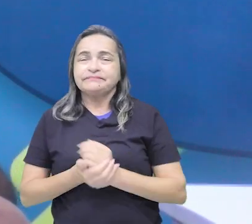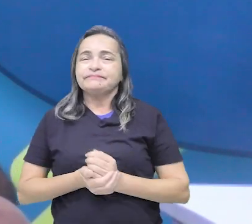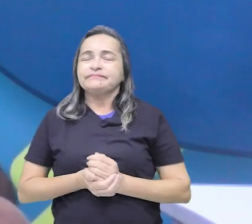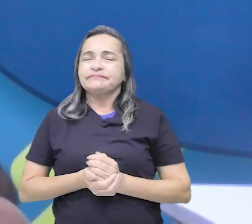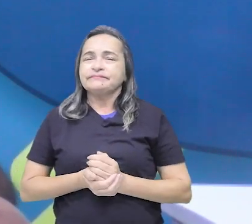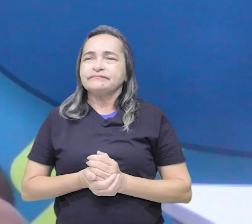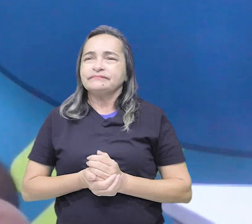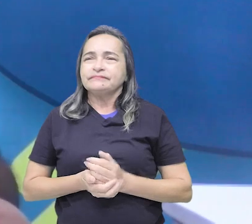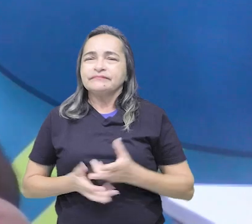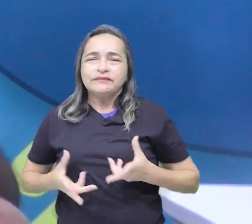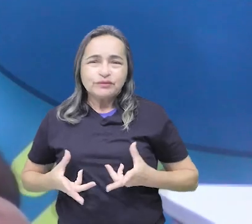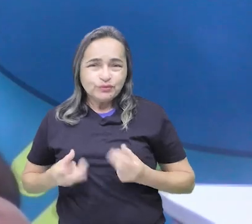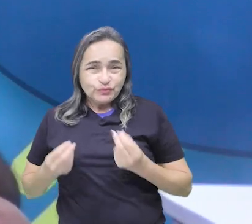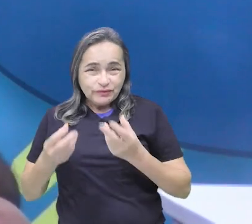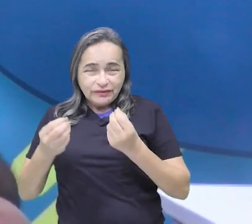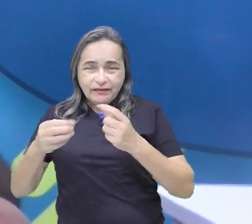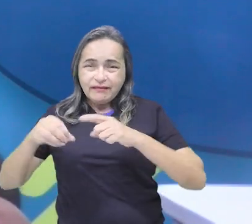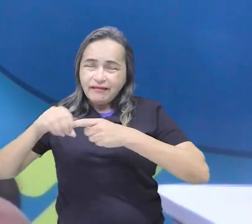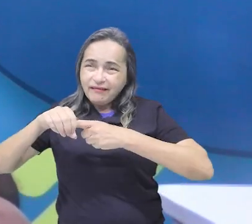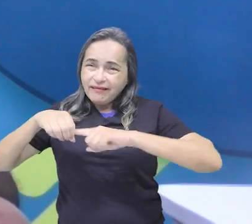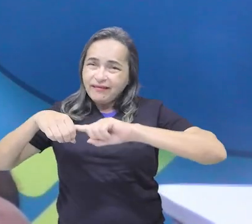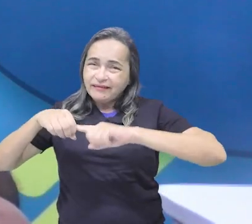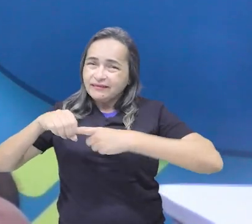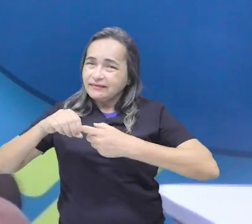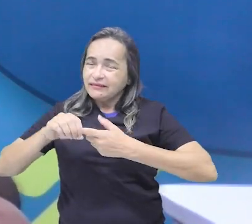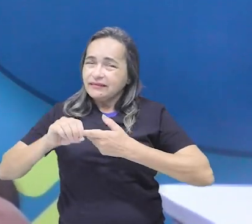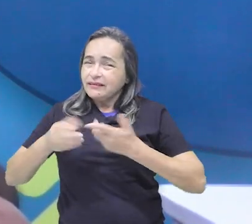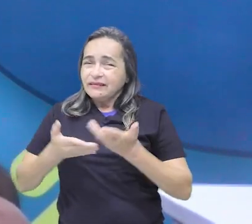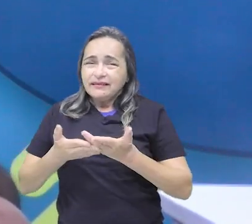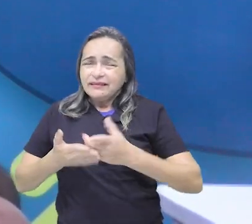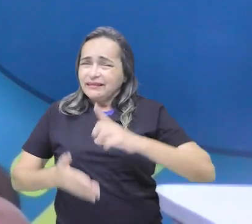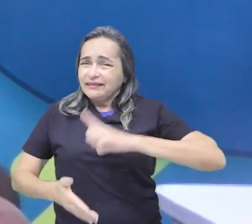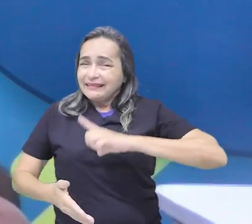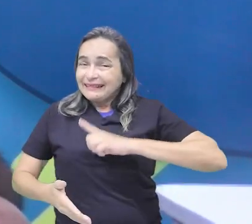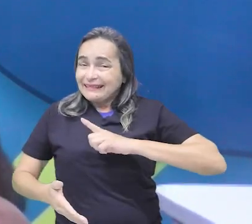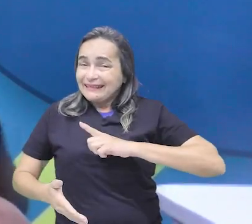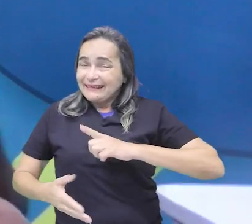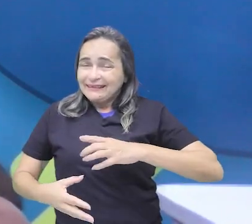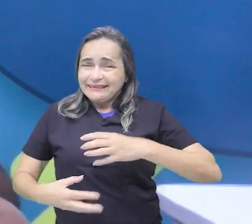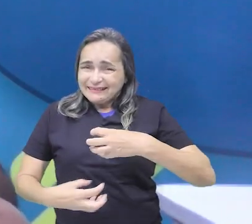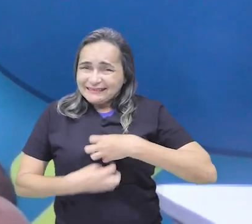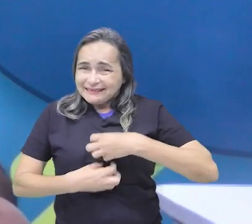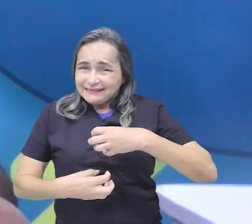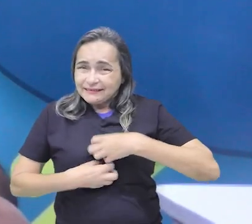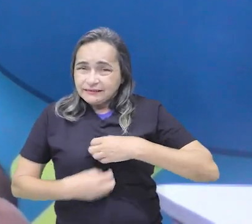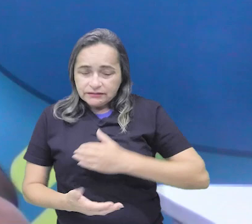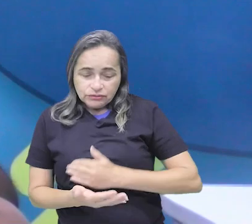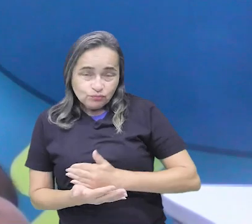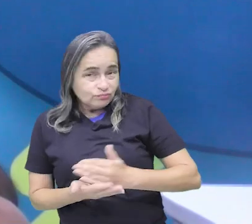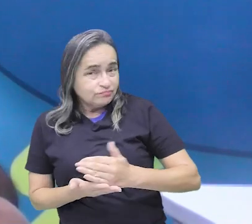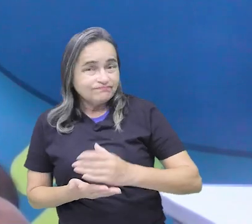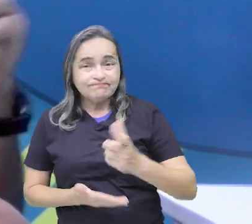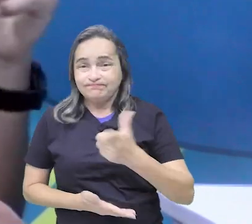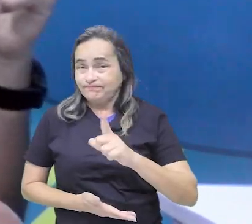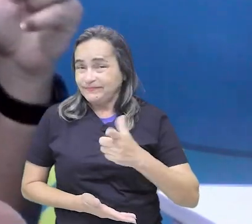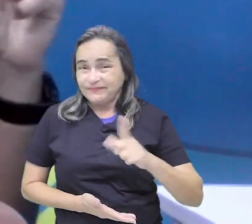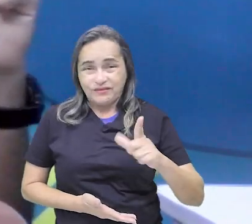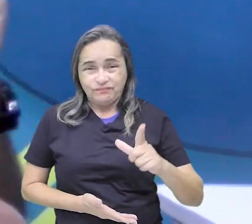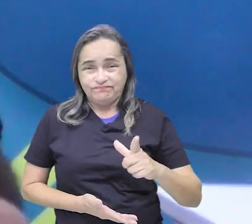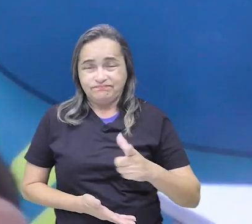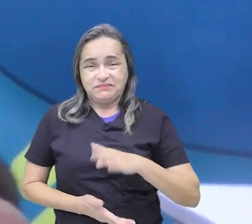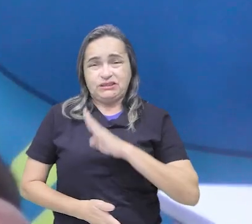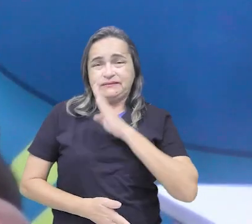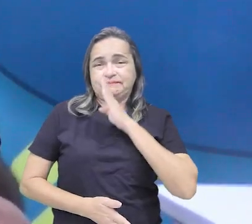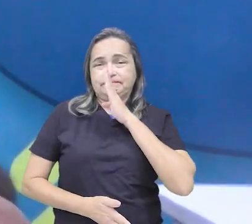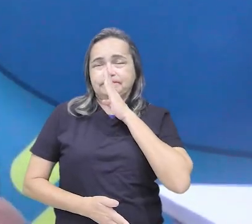câncer que ele não costuma dar sintomas assim logo no início. Ele é um câncer silente, isso. Então, nesse